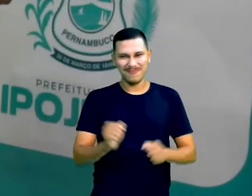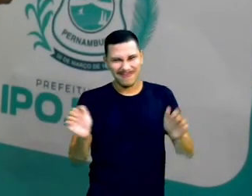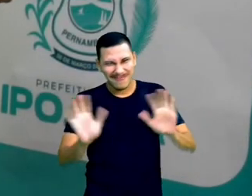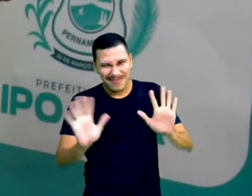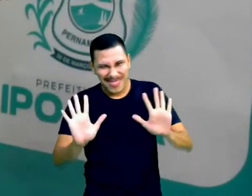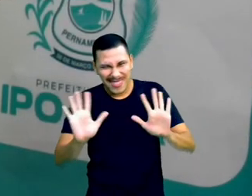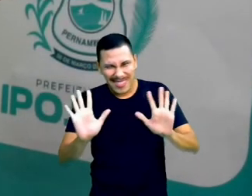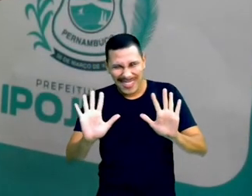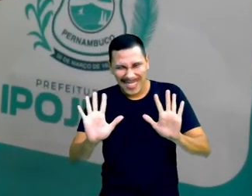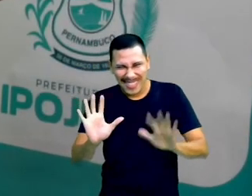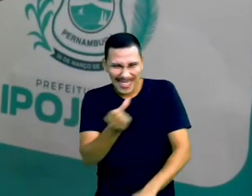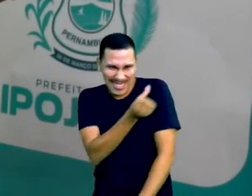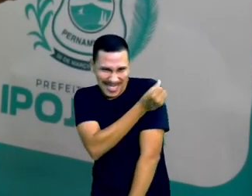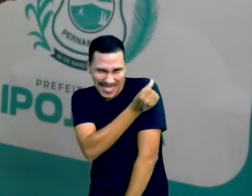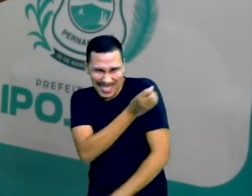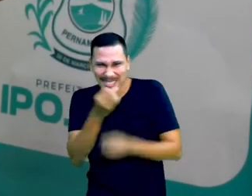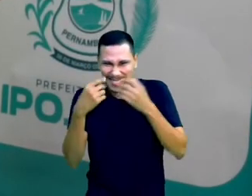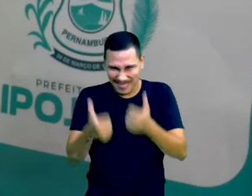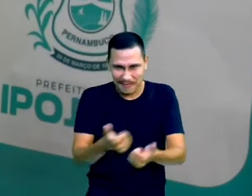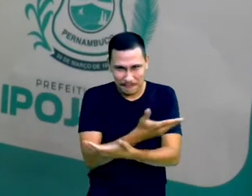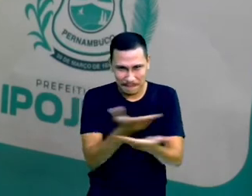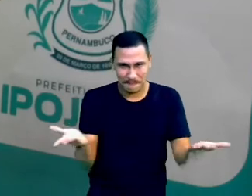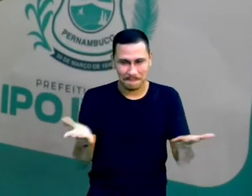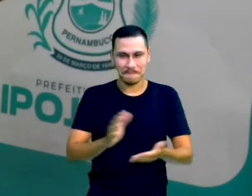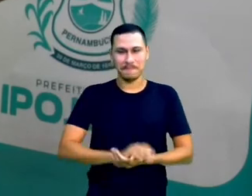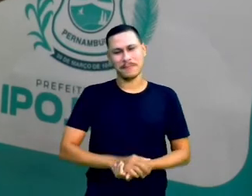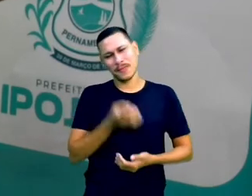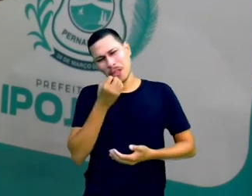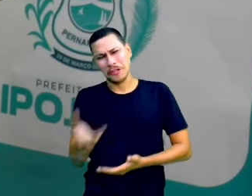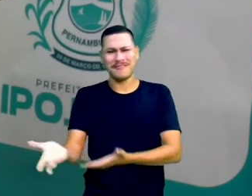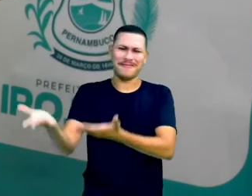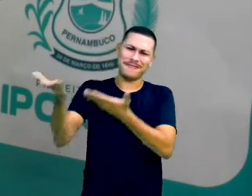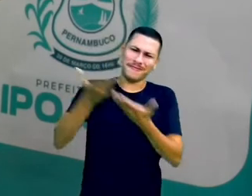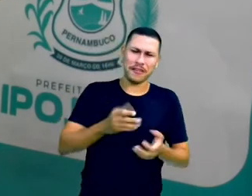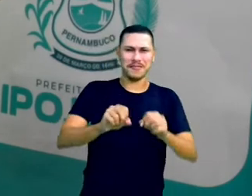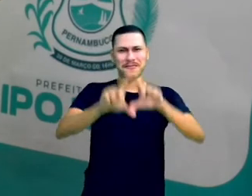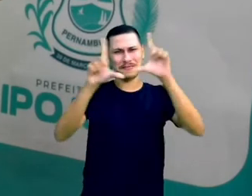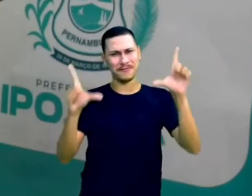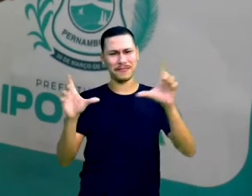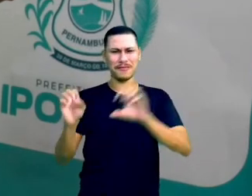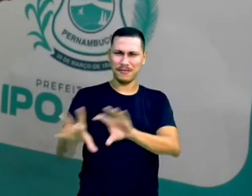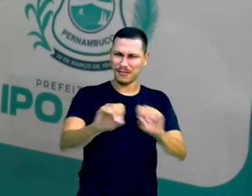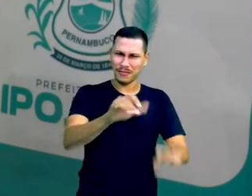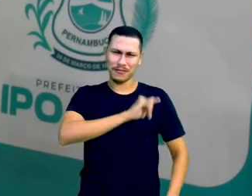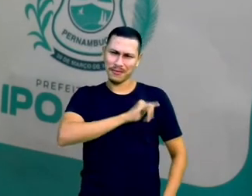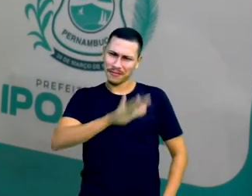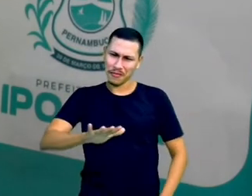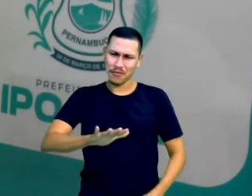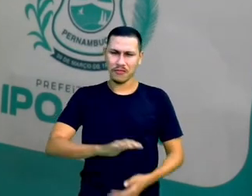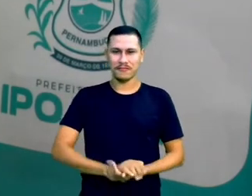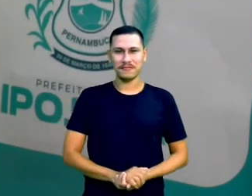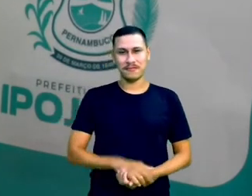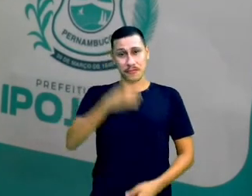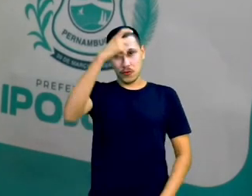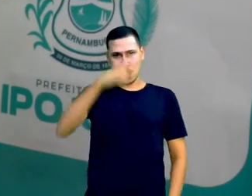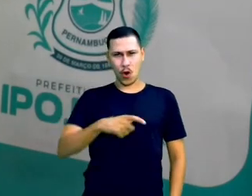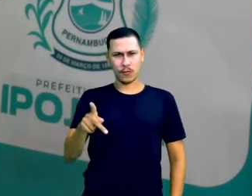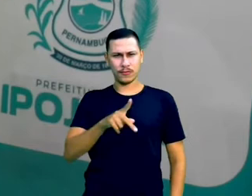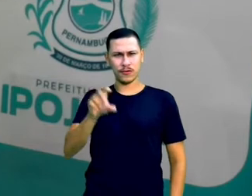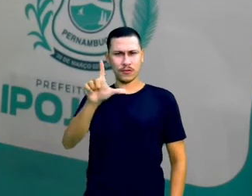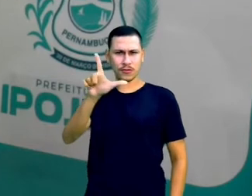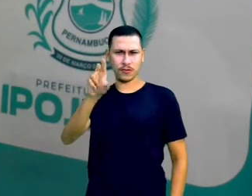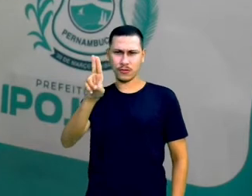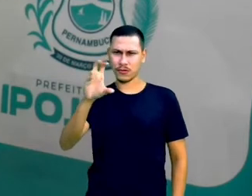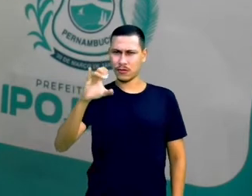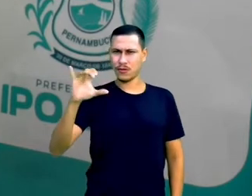E aí, galerinha do sexto ano, tudo bem com vocês? Sejam bem-vindos à TV Educa Ipojuca. Eu sou o professor Lúcio